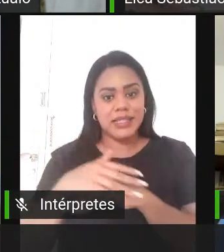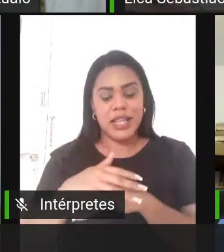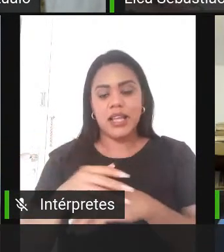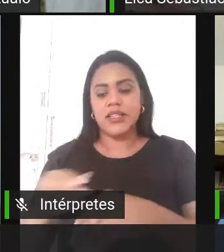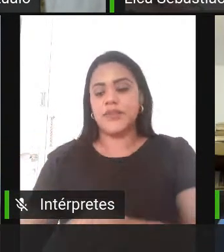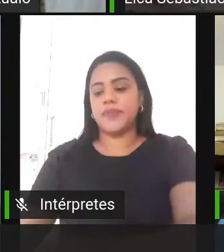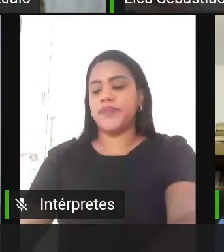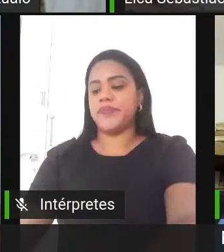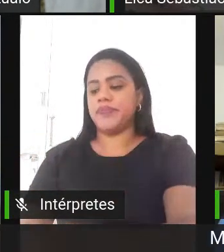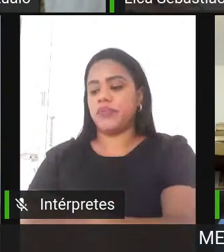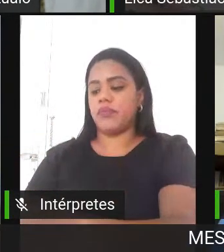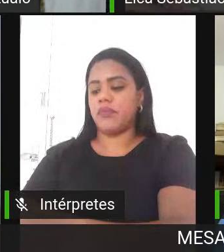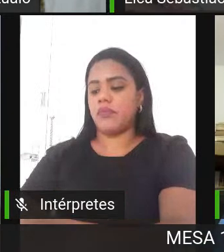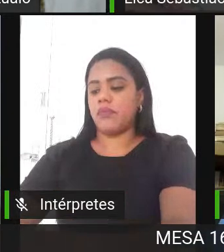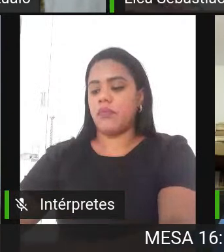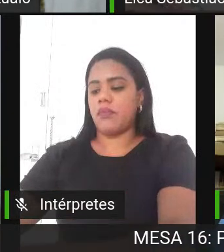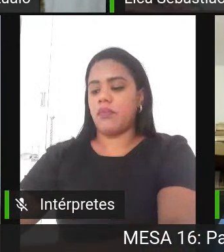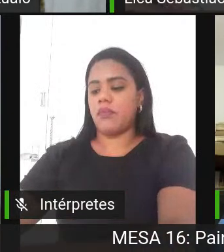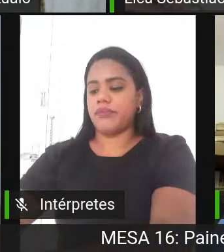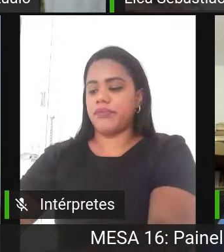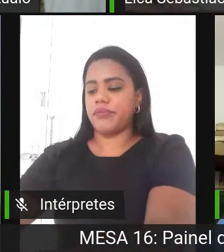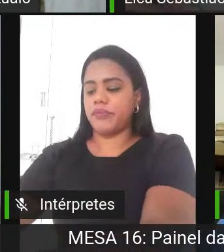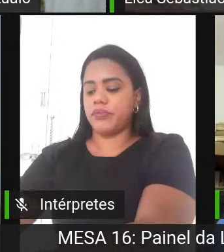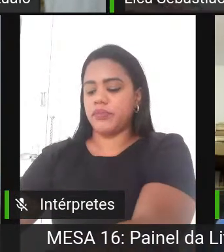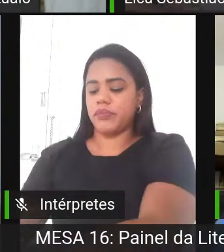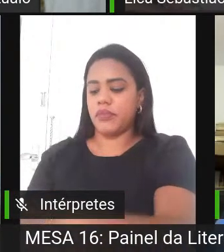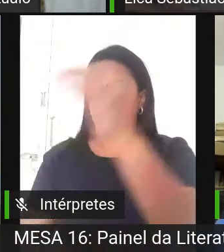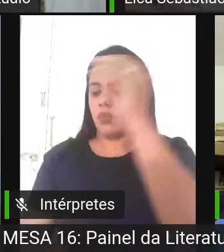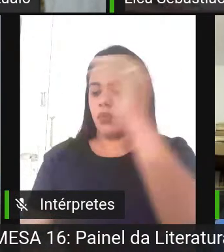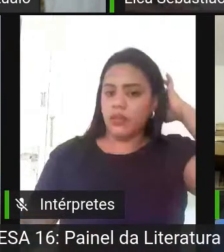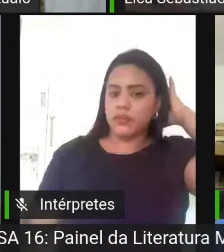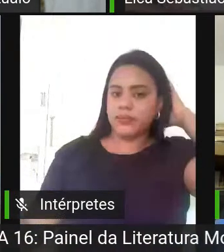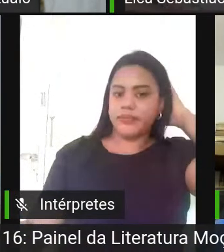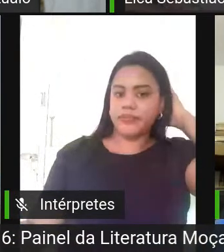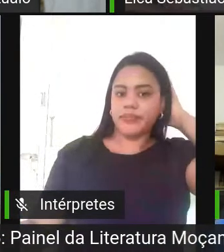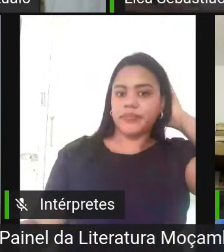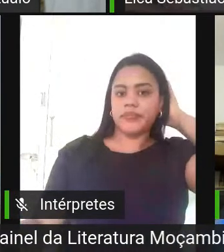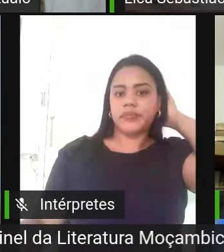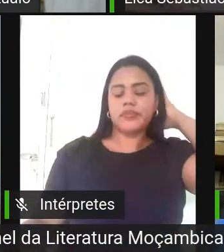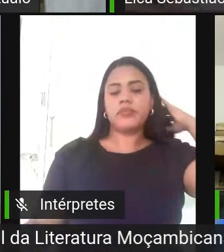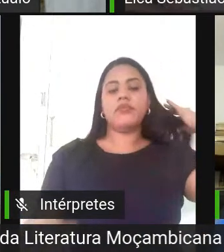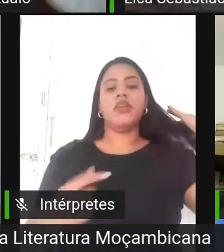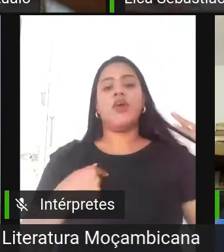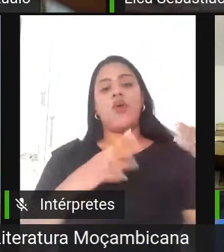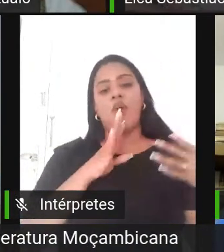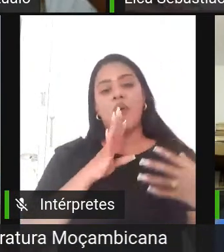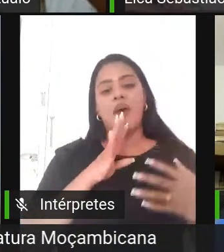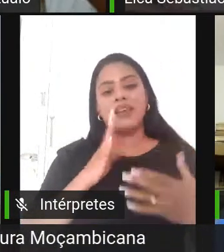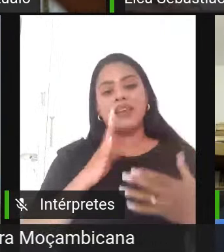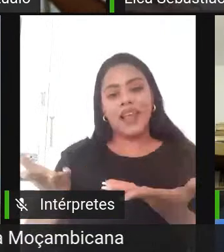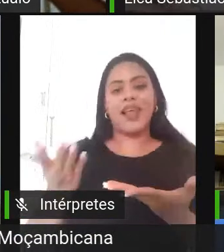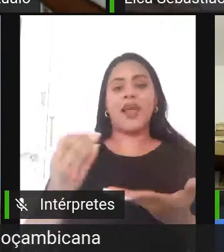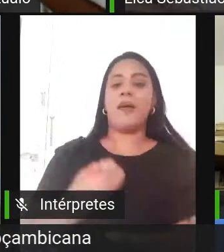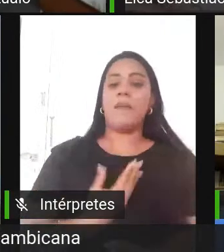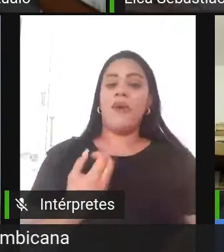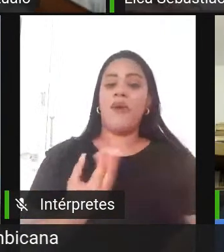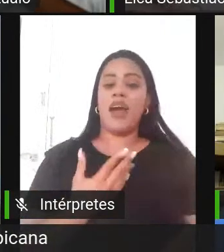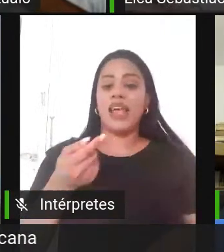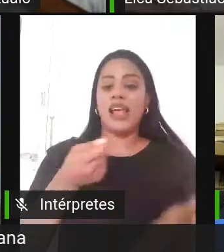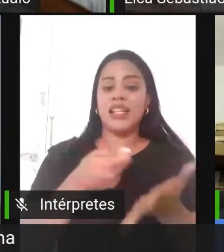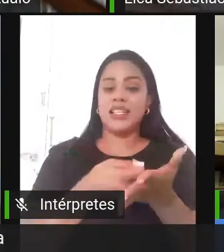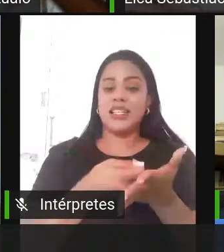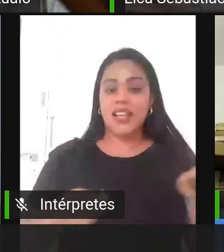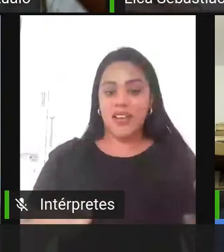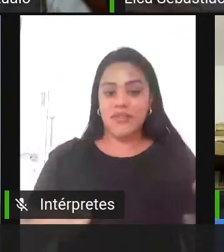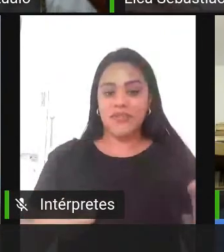ficção, se eu excluir aí a Lika, que a reconheço mais como poeta, e escrevem ficção e escrevem narrativas sobre